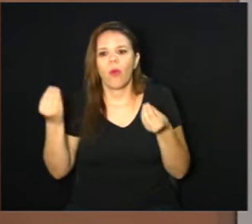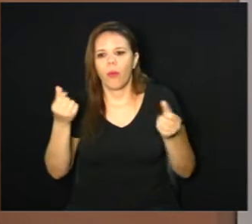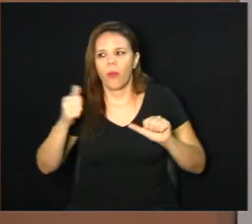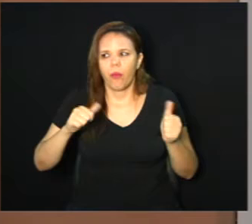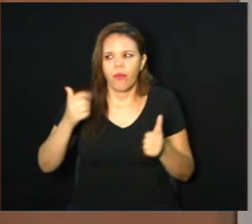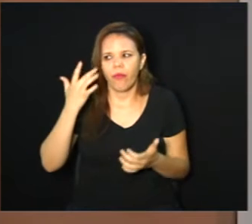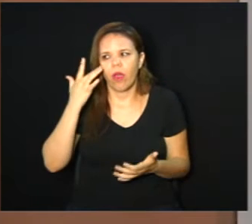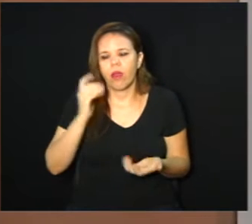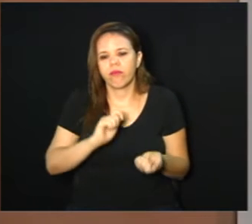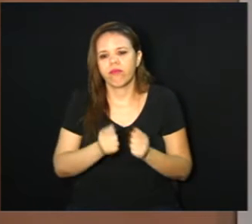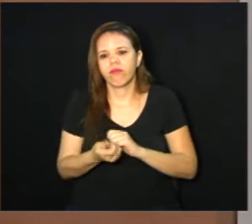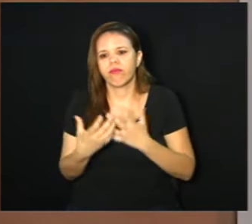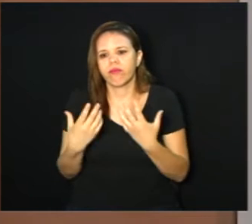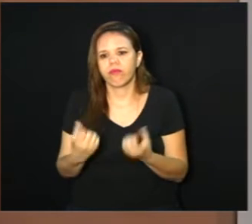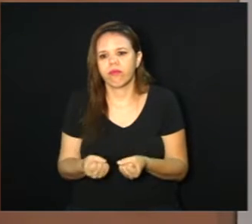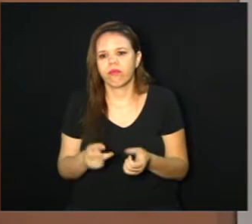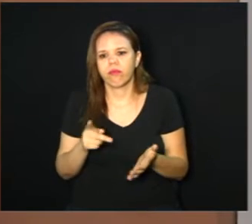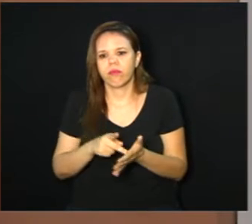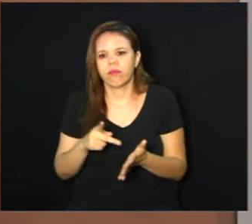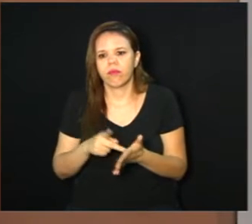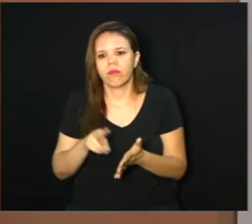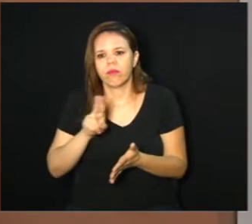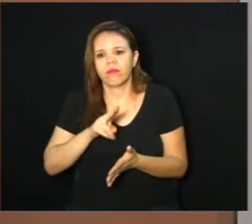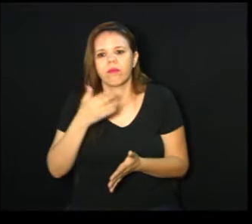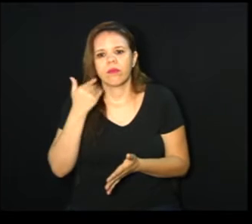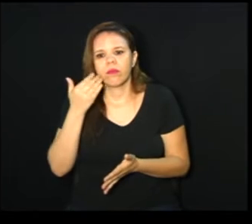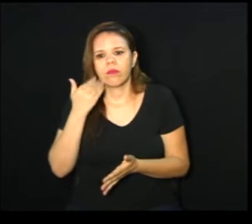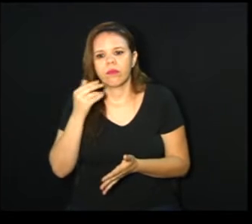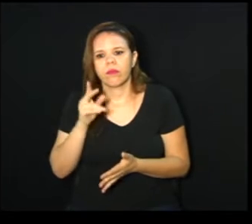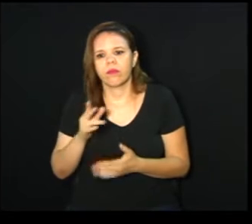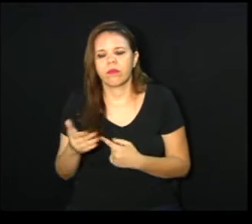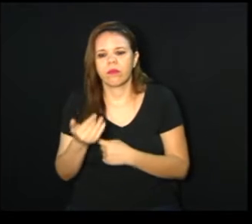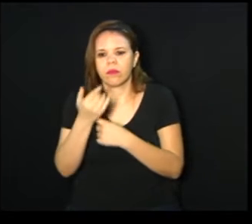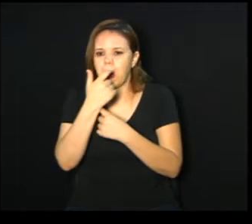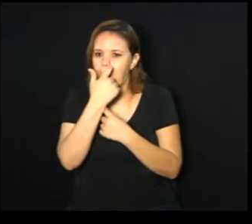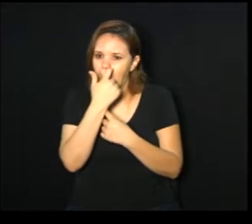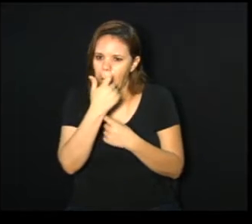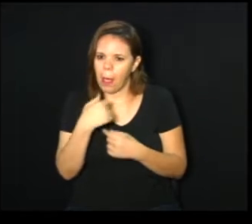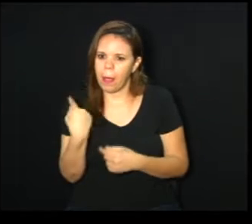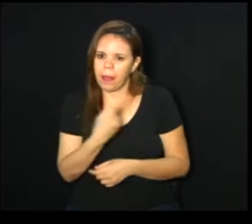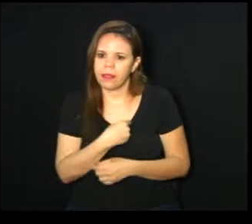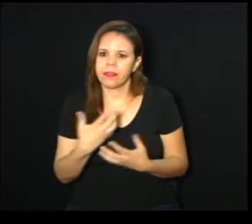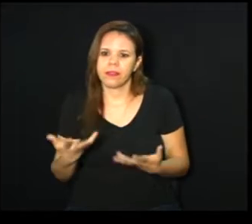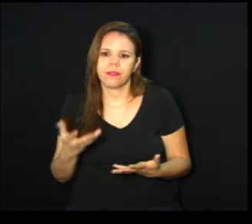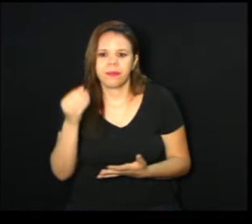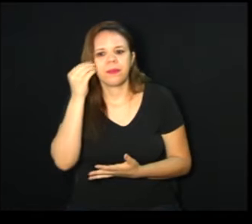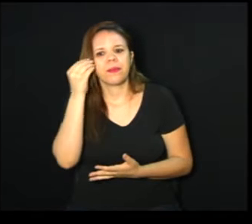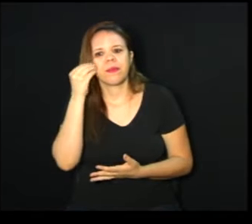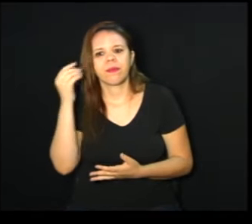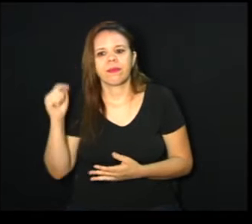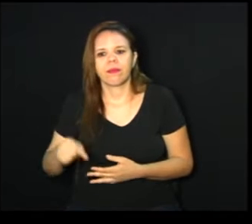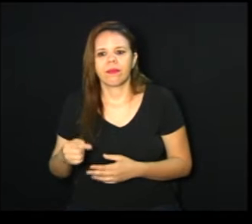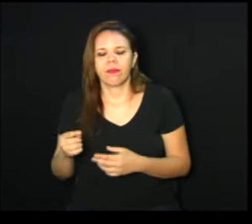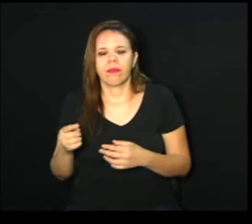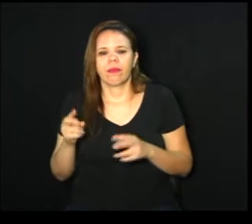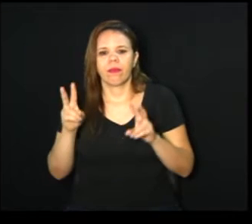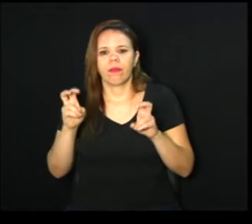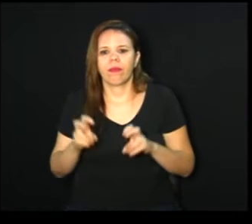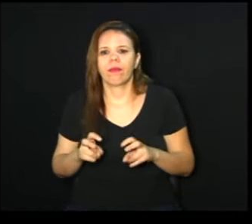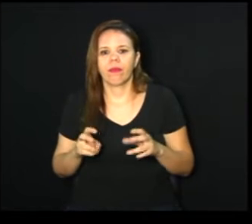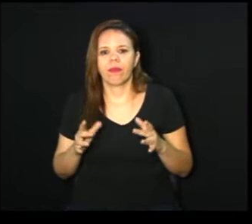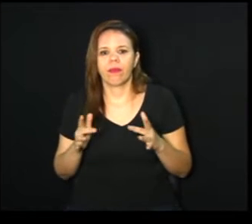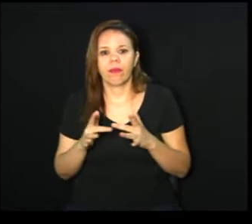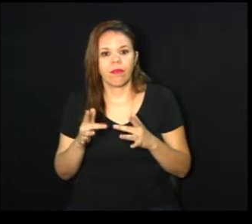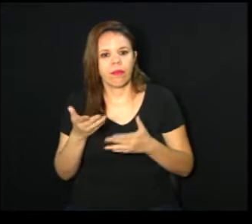tudo isso e se ele vai de fato fazer uso dessa tecnologia. Então, nós fizemos o teste dessa relação com os